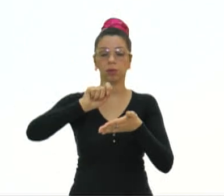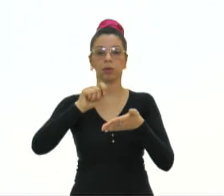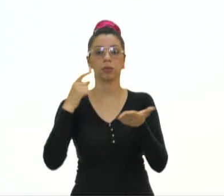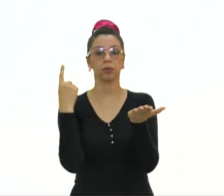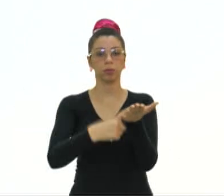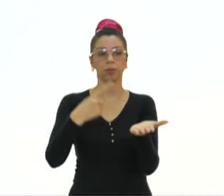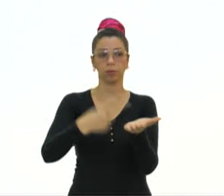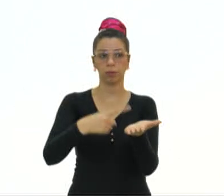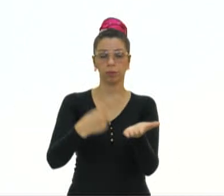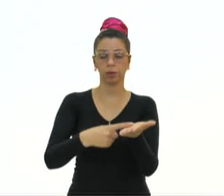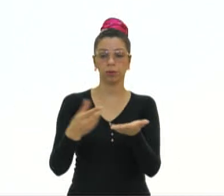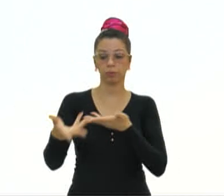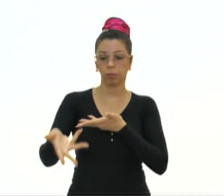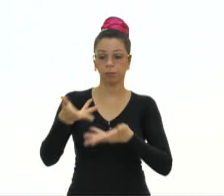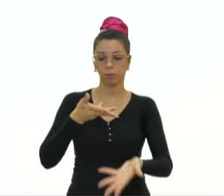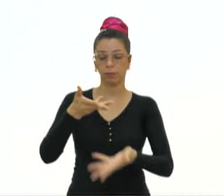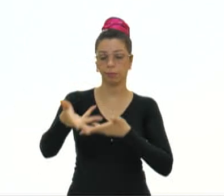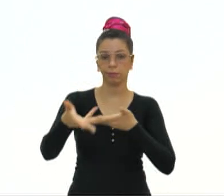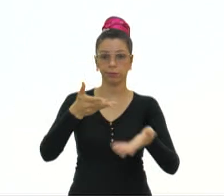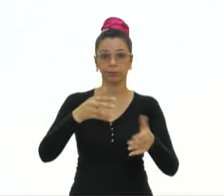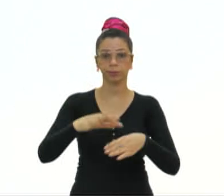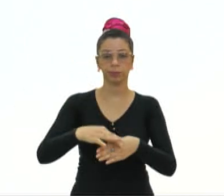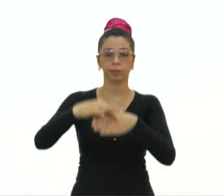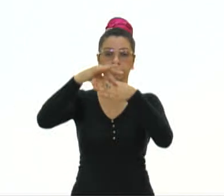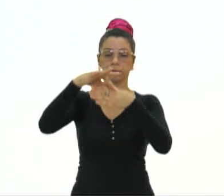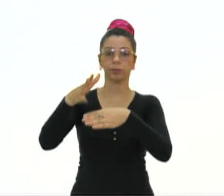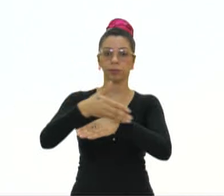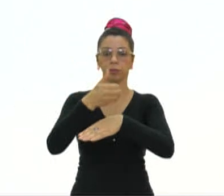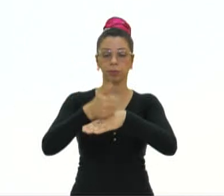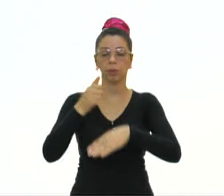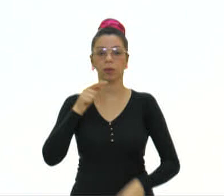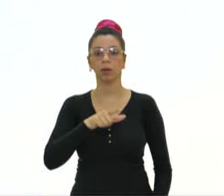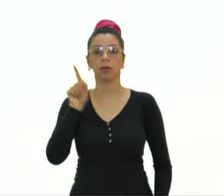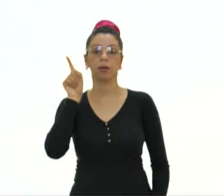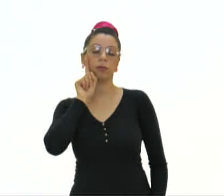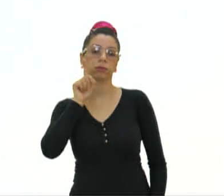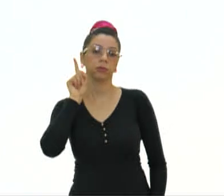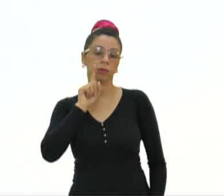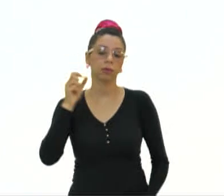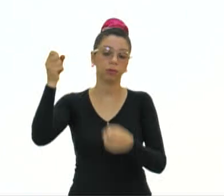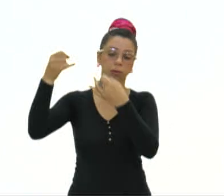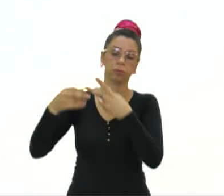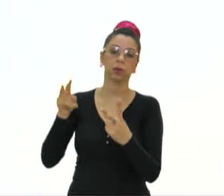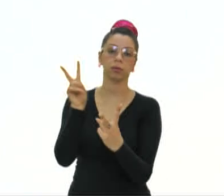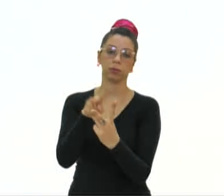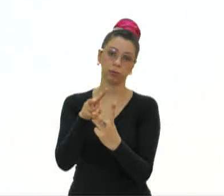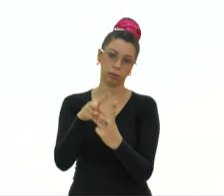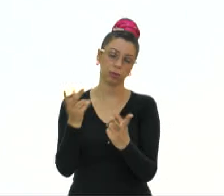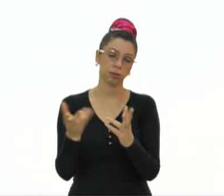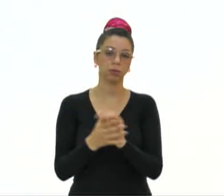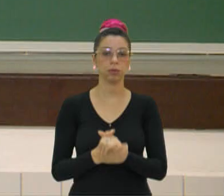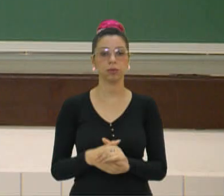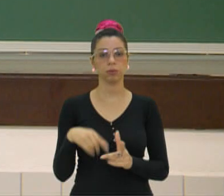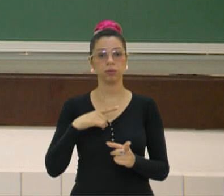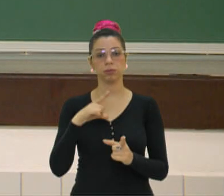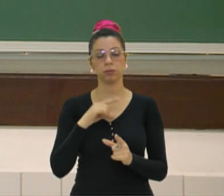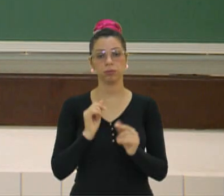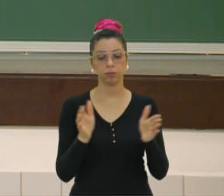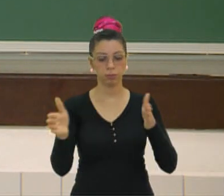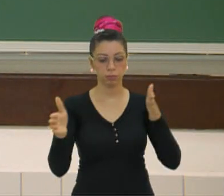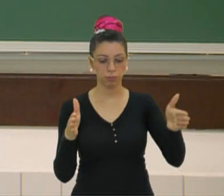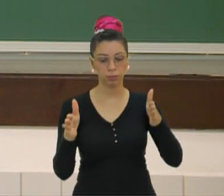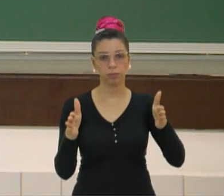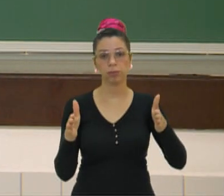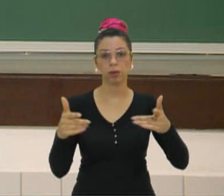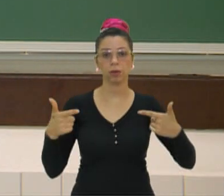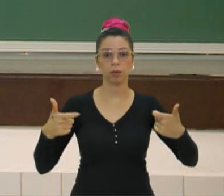Assistência Recíproca. A liderança, é claro, norte-americana se explicava por duas razões. Veja, nós temos aí o período de Guerra